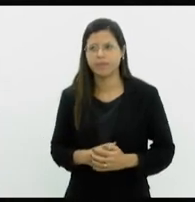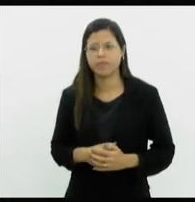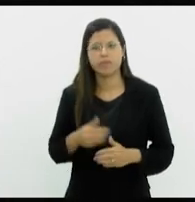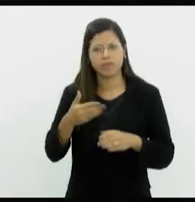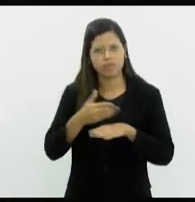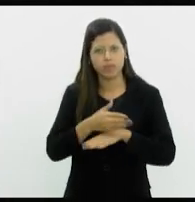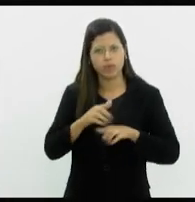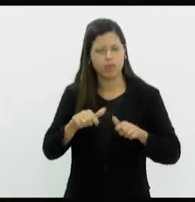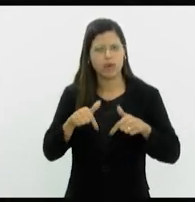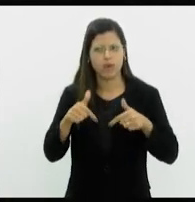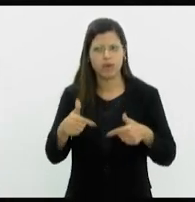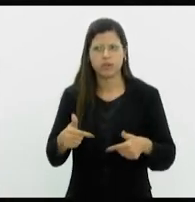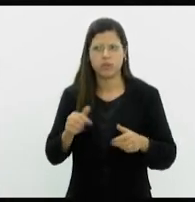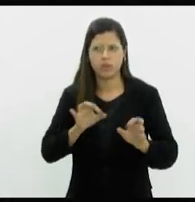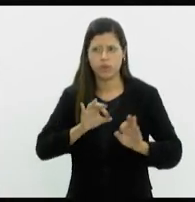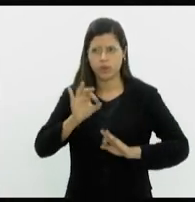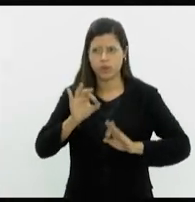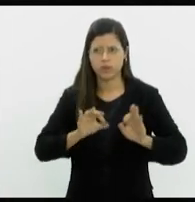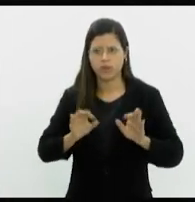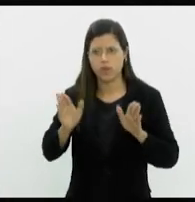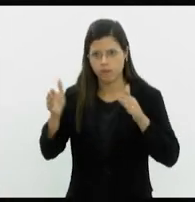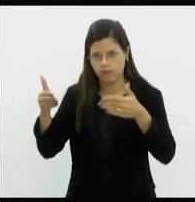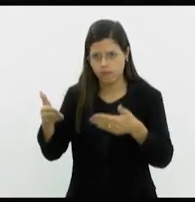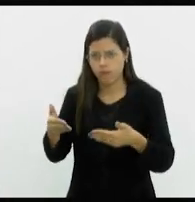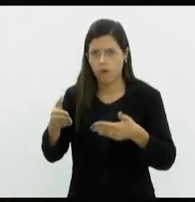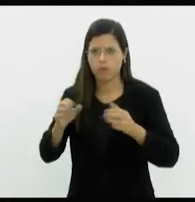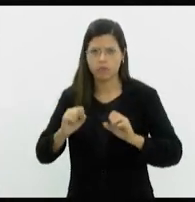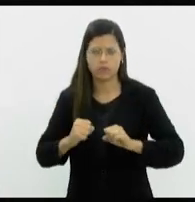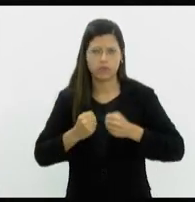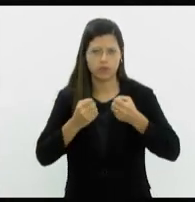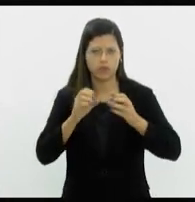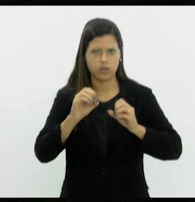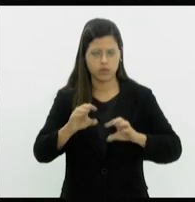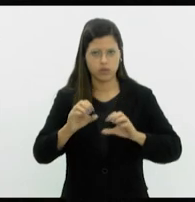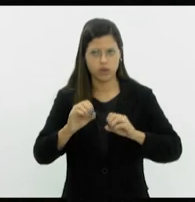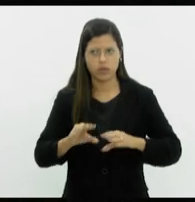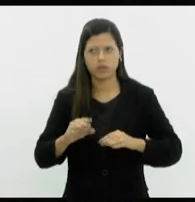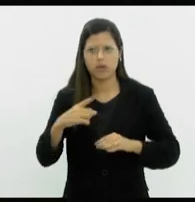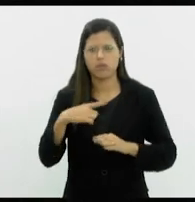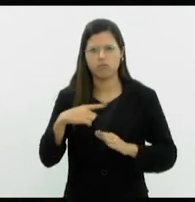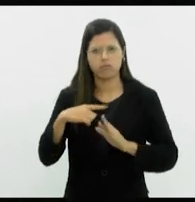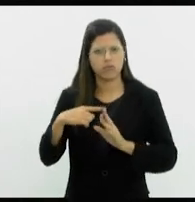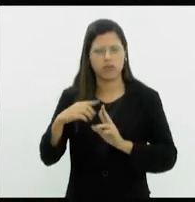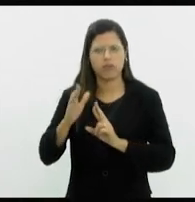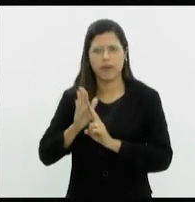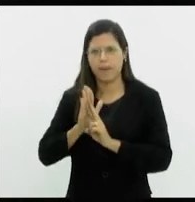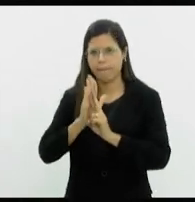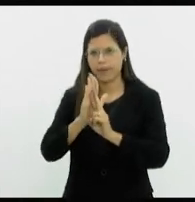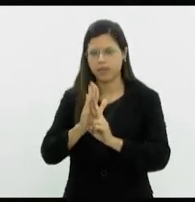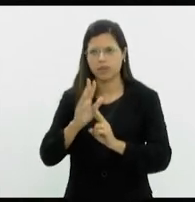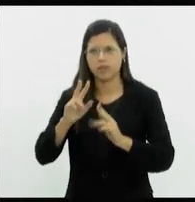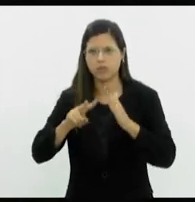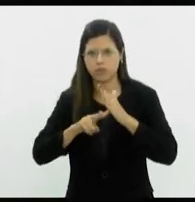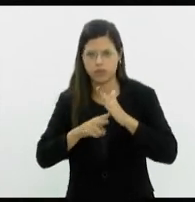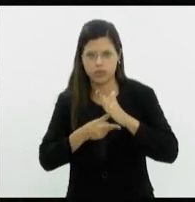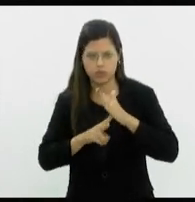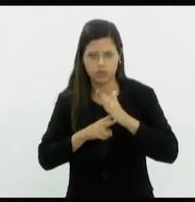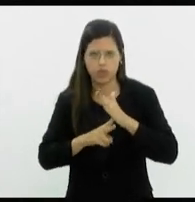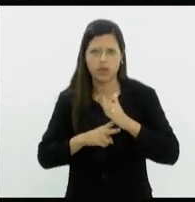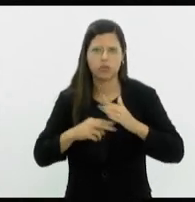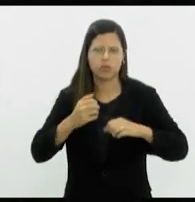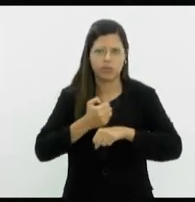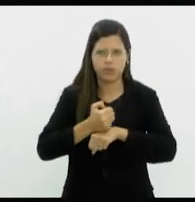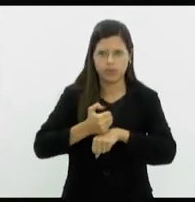ato organizado pelo Fórum em Defesa da Educação, onde teve representantes do Sindicato Estadual de Profissionais de